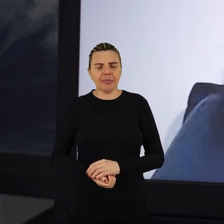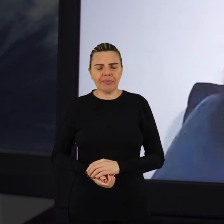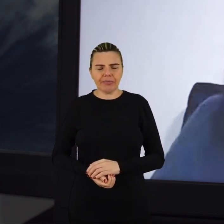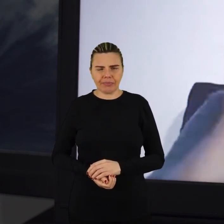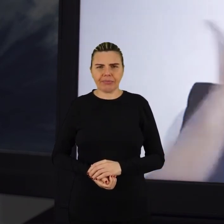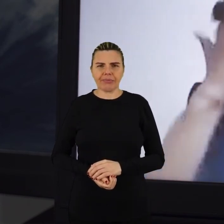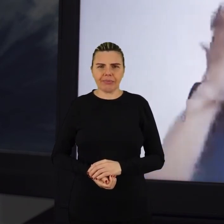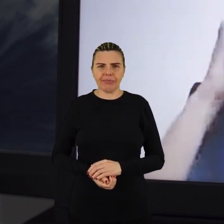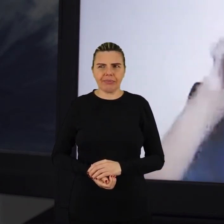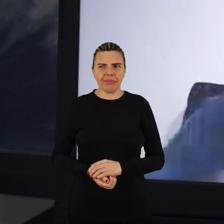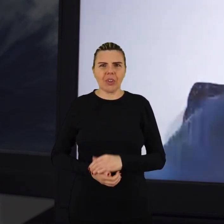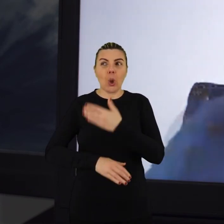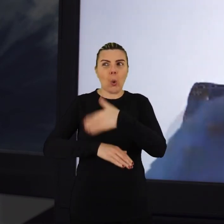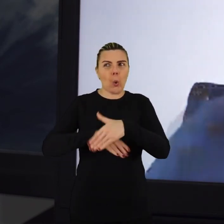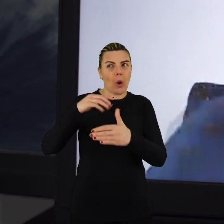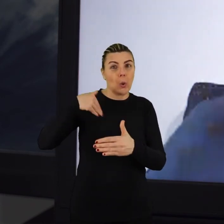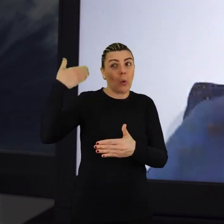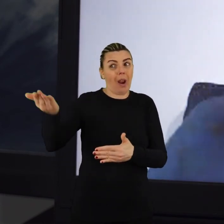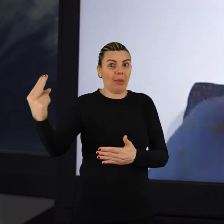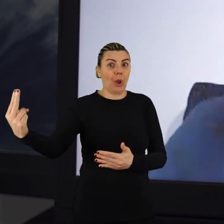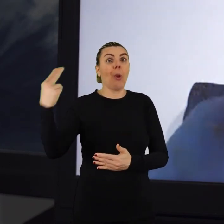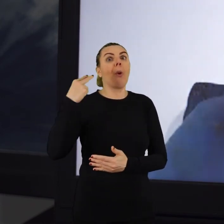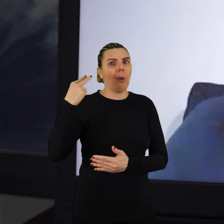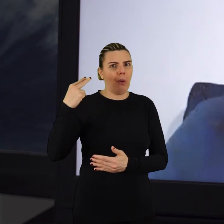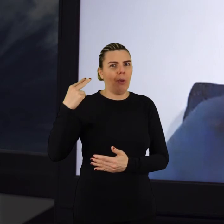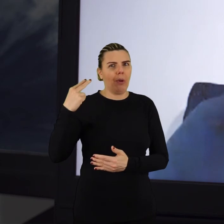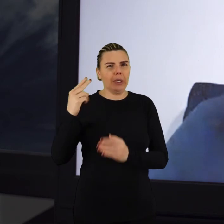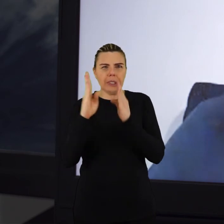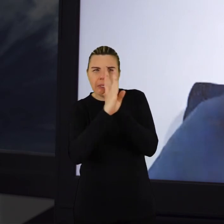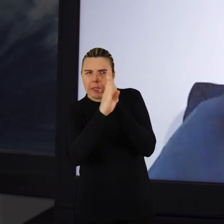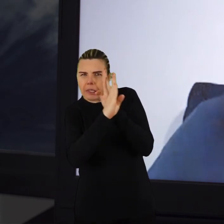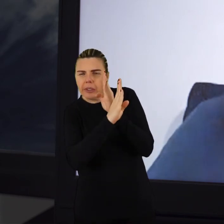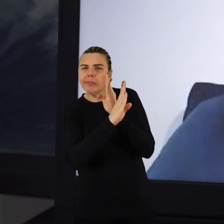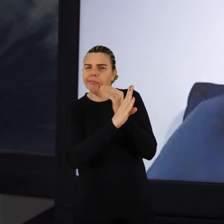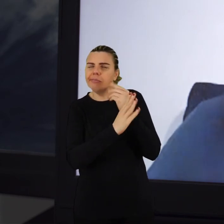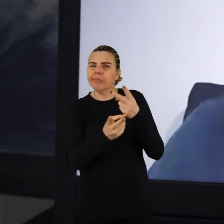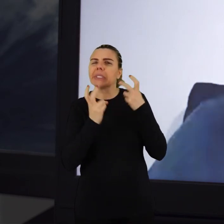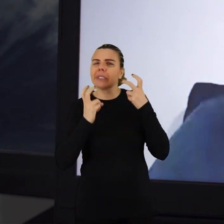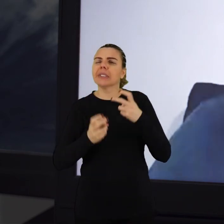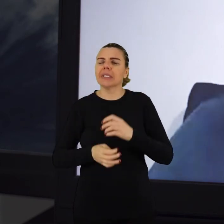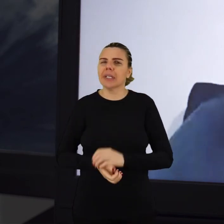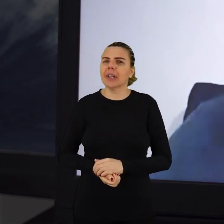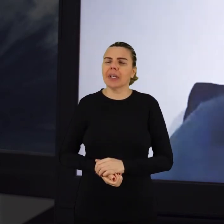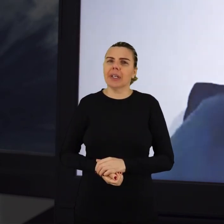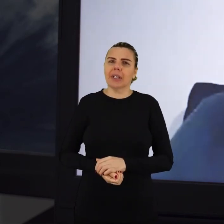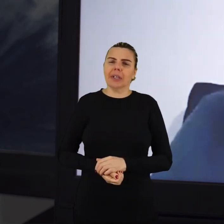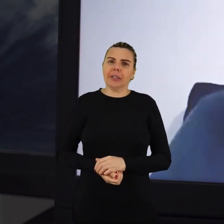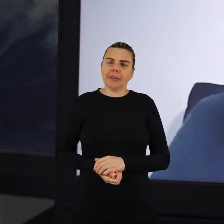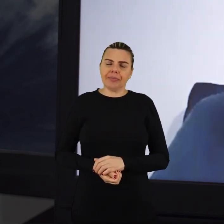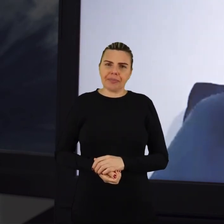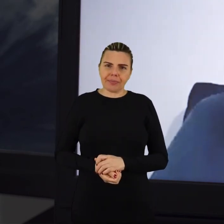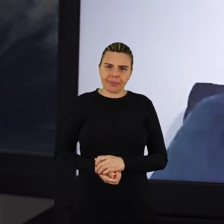Ele, do outro lado da rua, me espiando, sabe? De novo, põe o cabelo atrás da orelha.